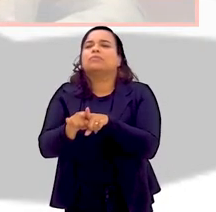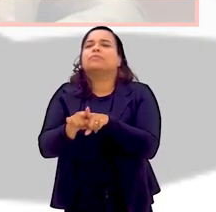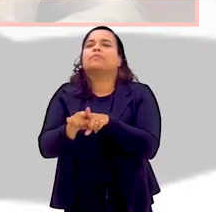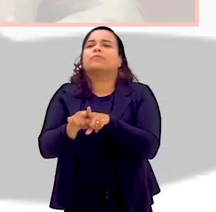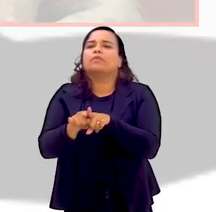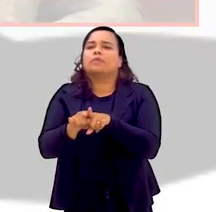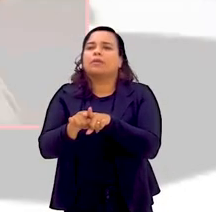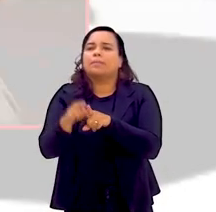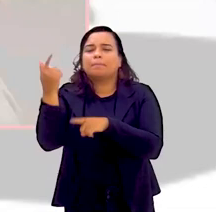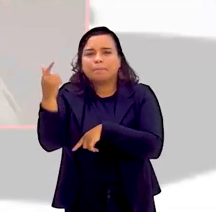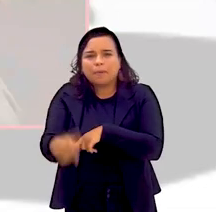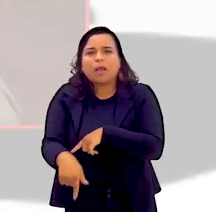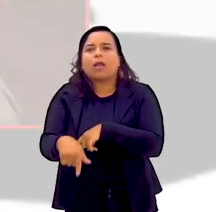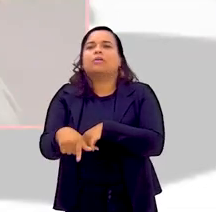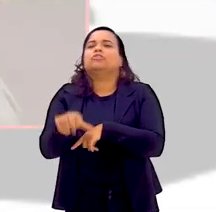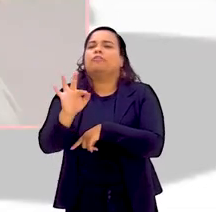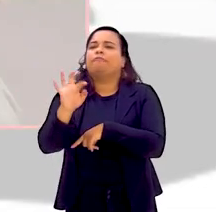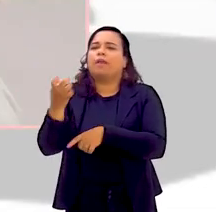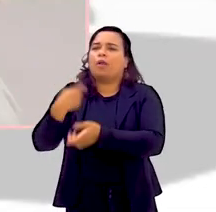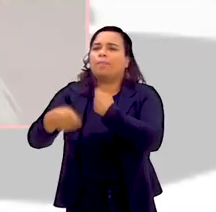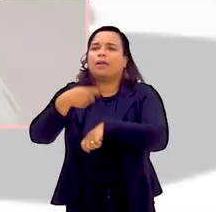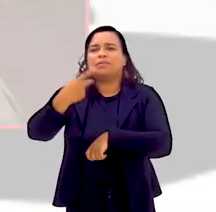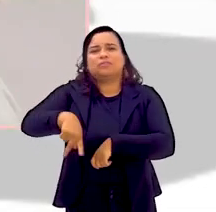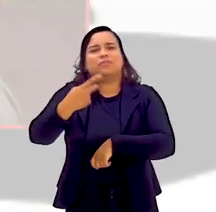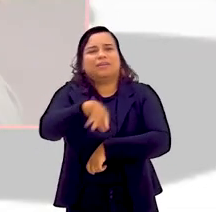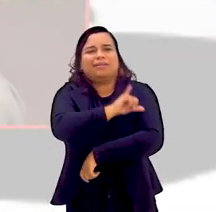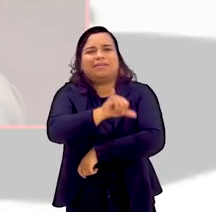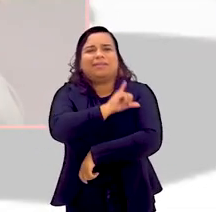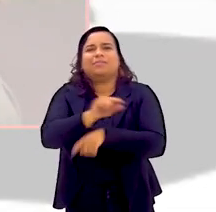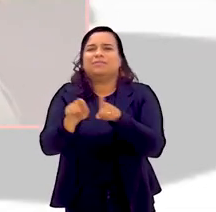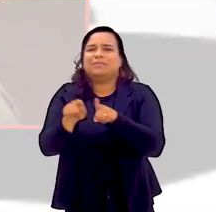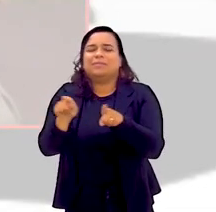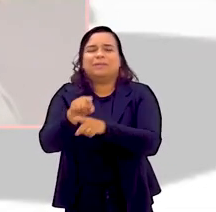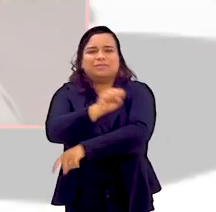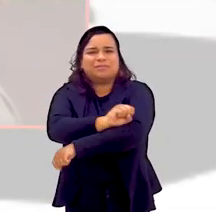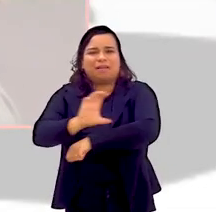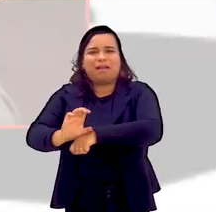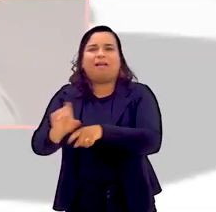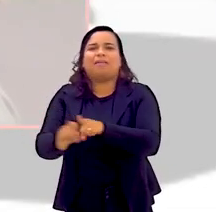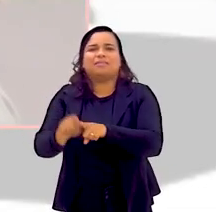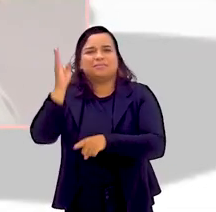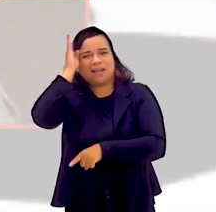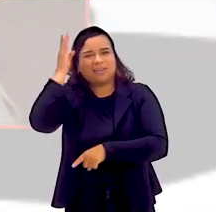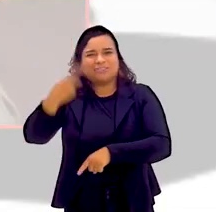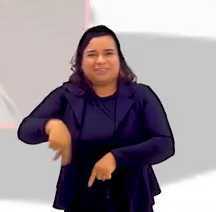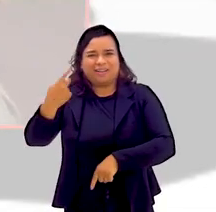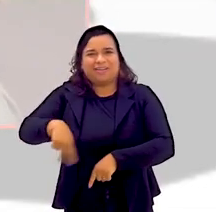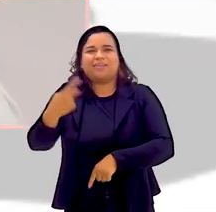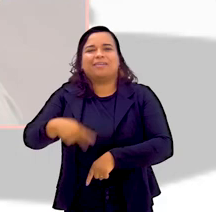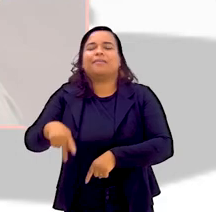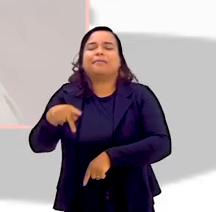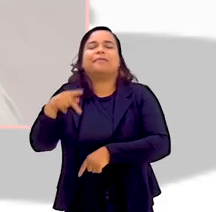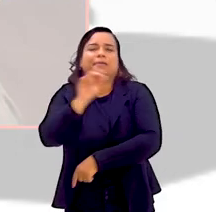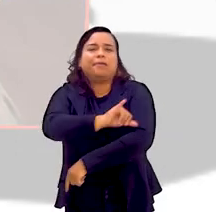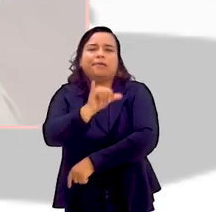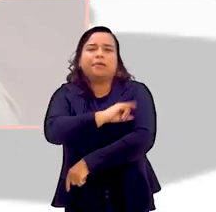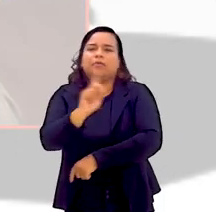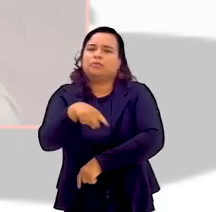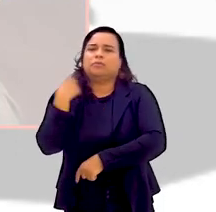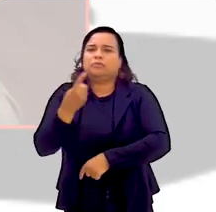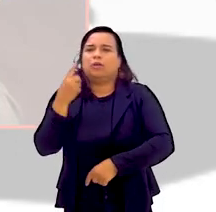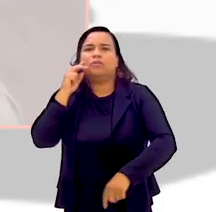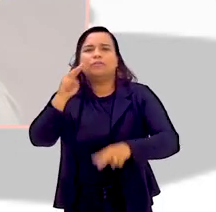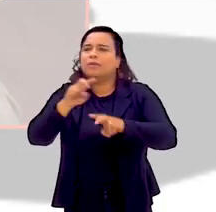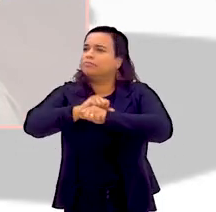também da Fecomércio Rio de Janeiro, com o Senac, Sesc Rio de Janeiro, nós vamos ter aí grandes, grandes